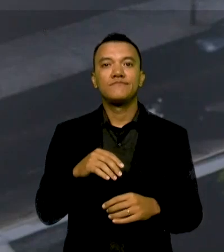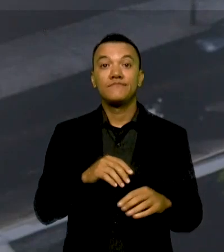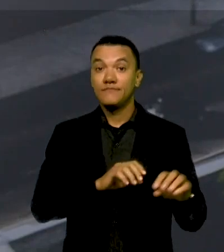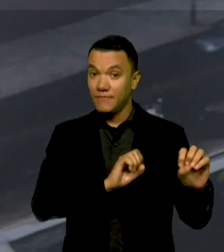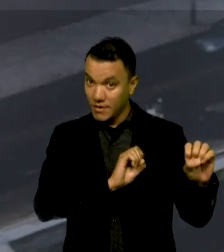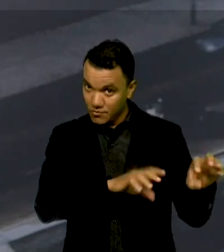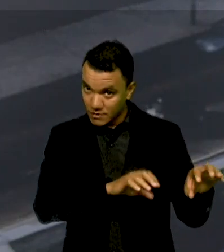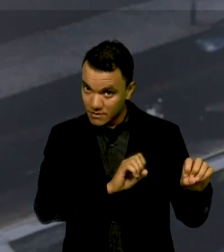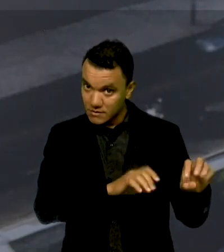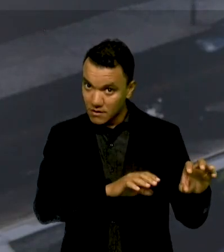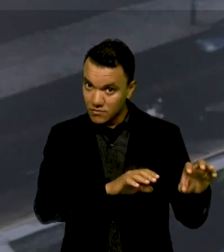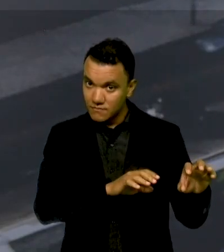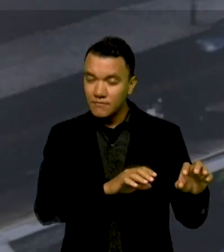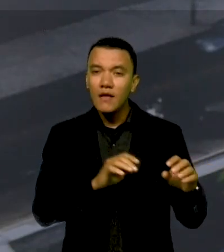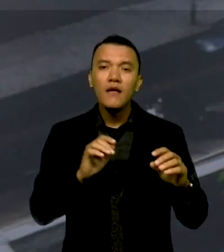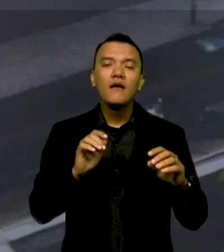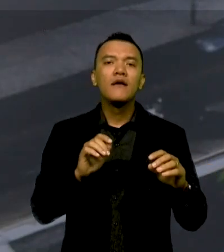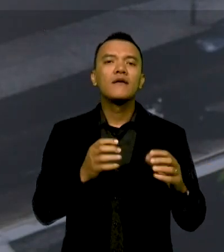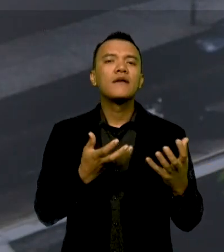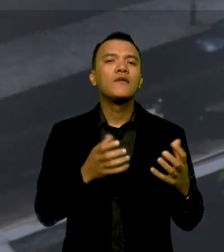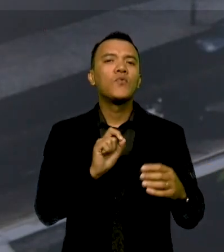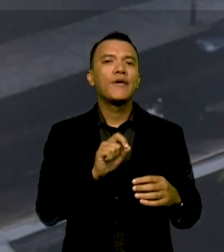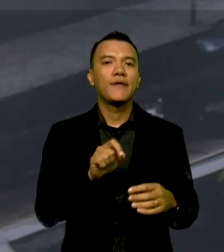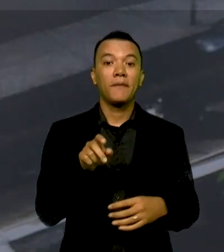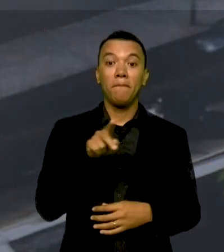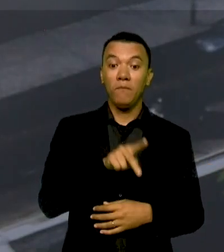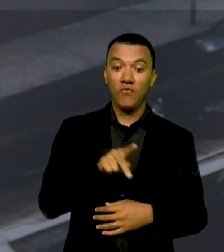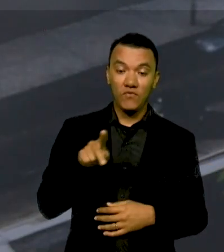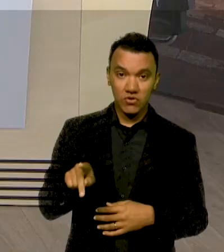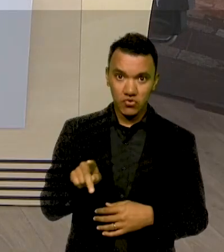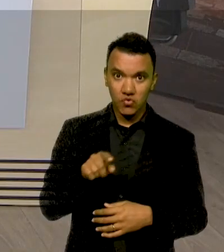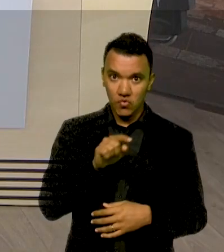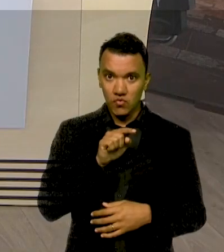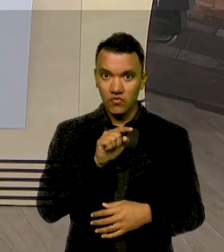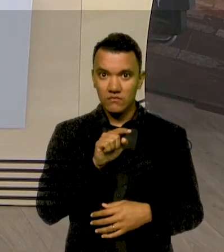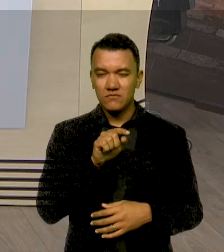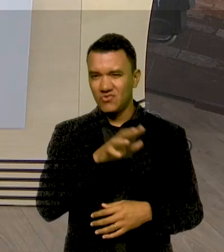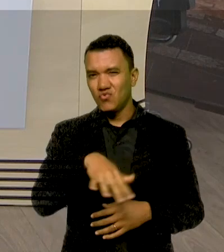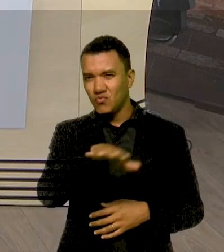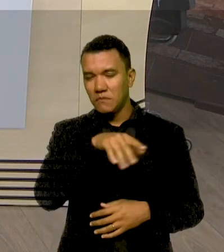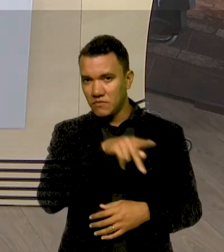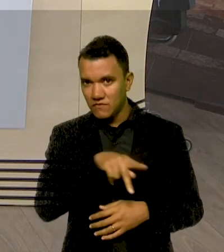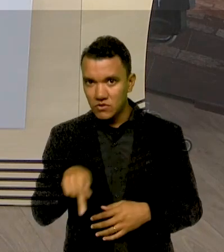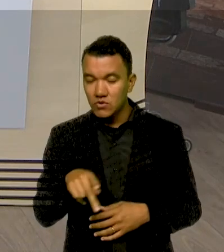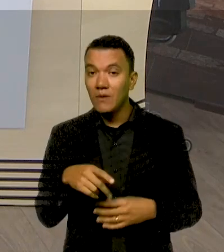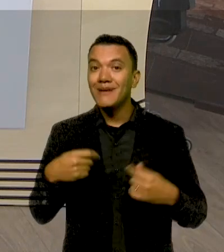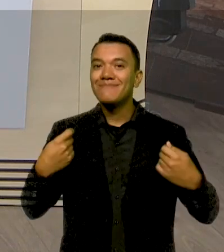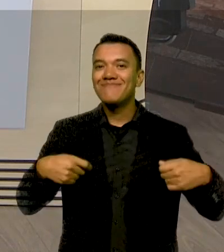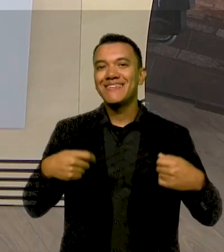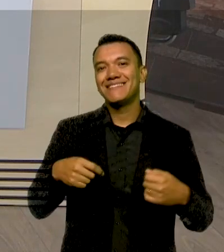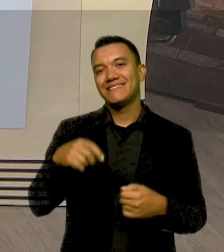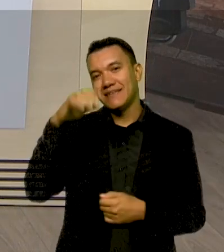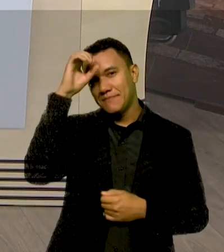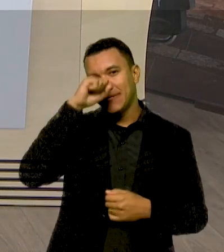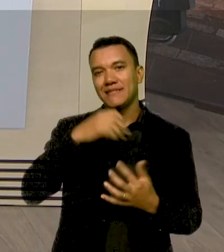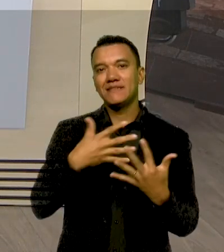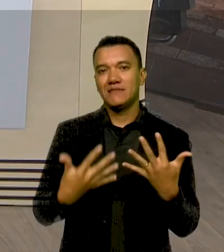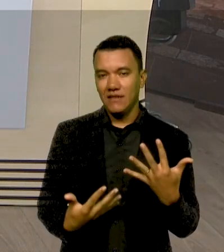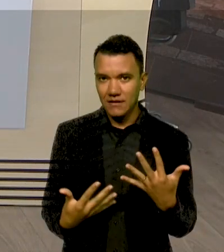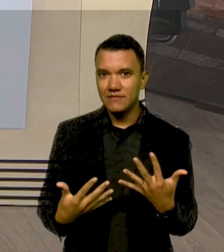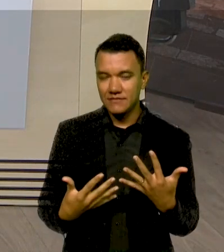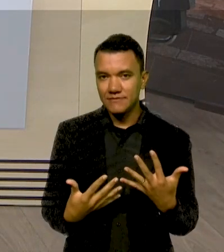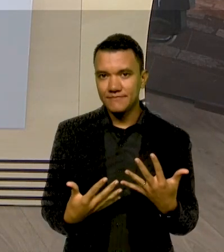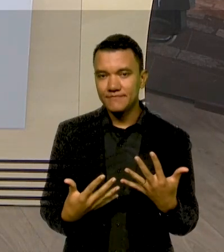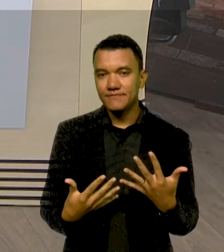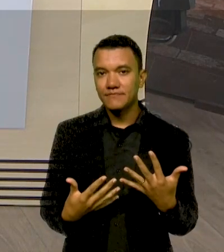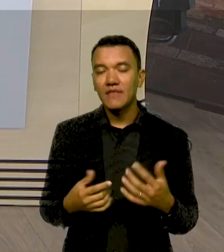preocupou-se primeiro em tentar fazer com que o professor que já estava em sala também tivesse a noção da língua de sinais,